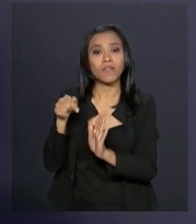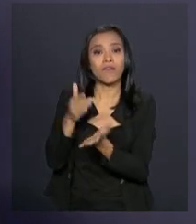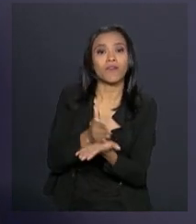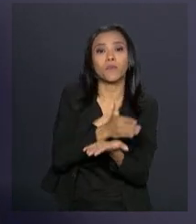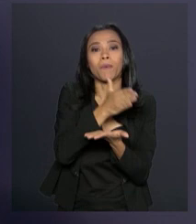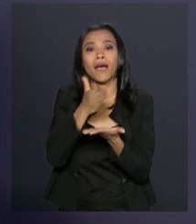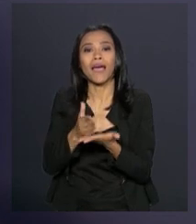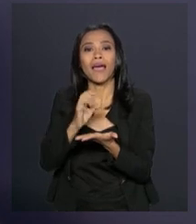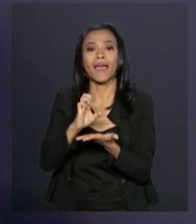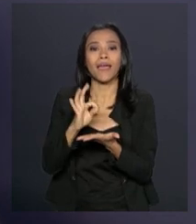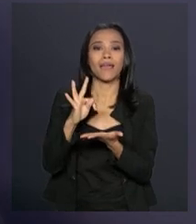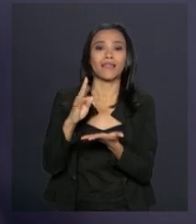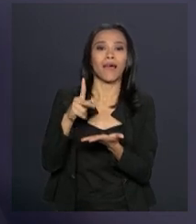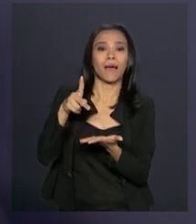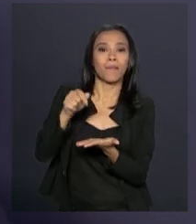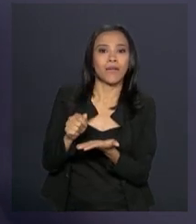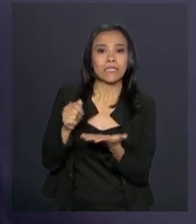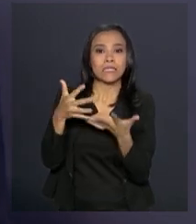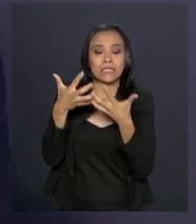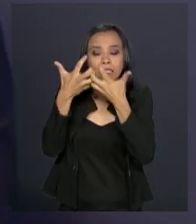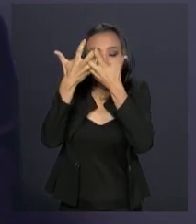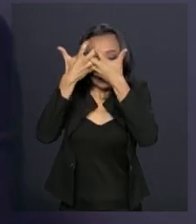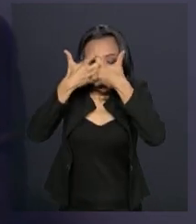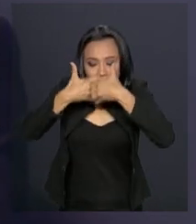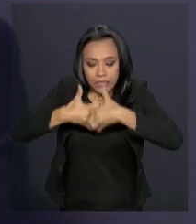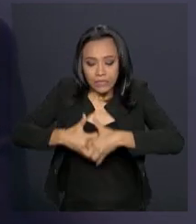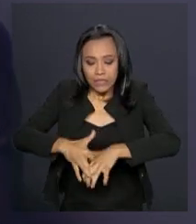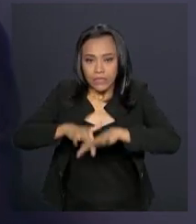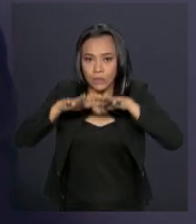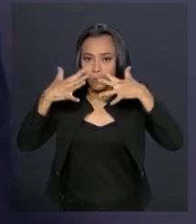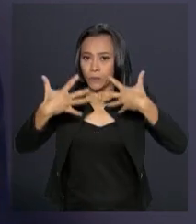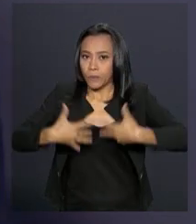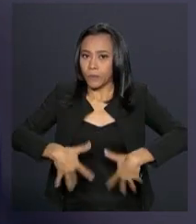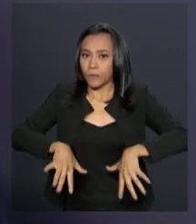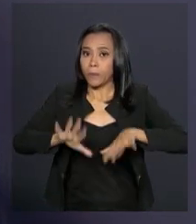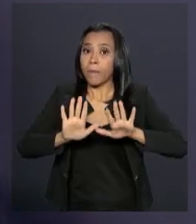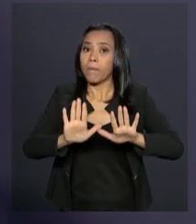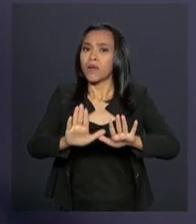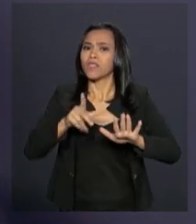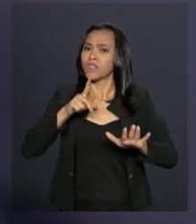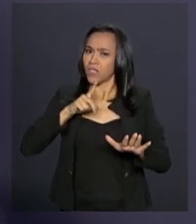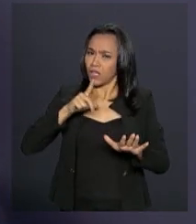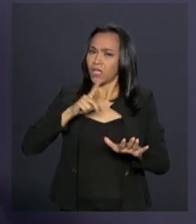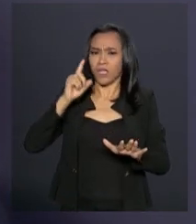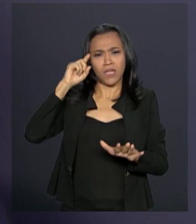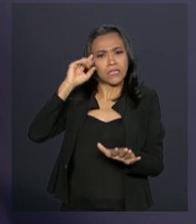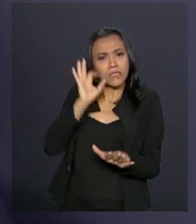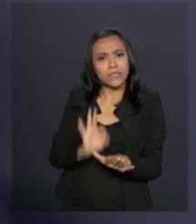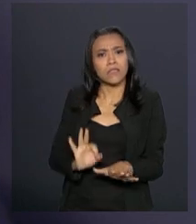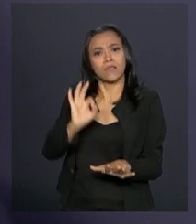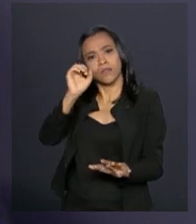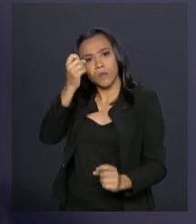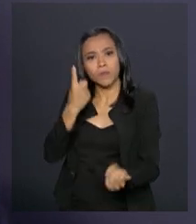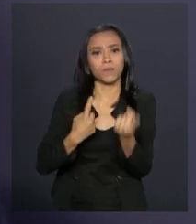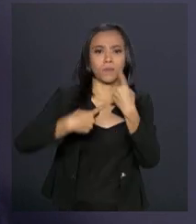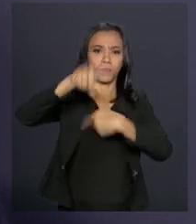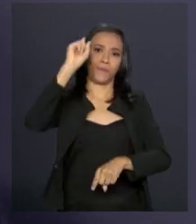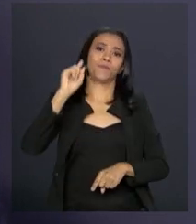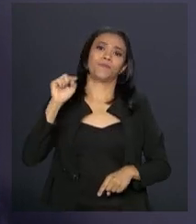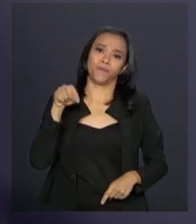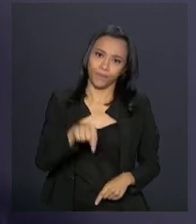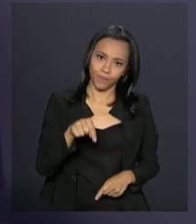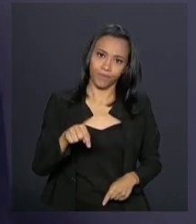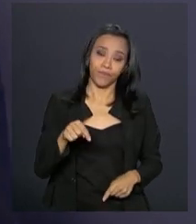complexa mas que temos absoluta certeza do êxito da empreitada